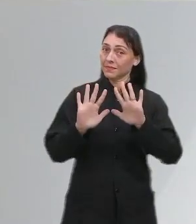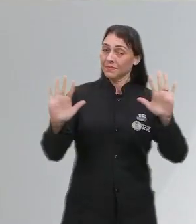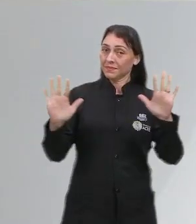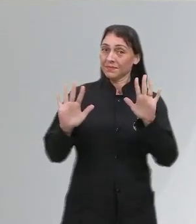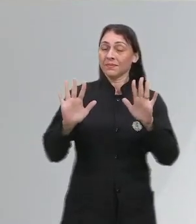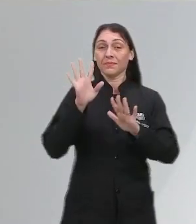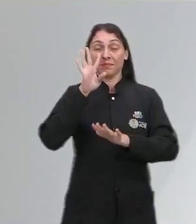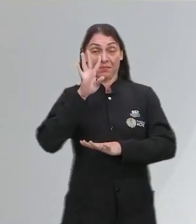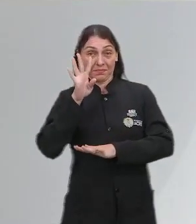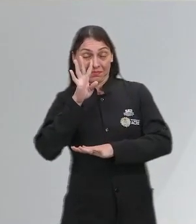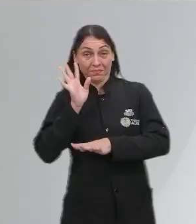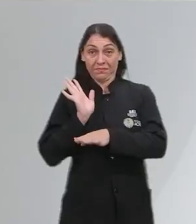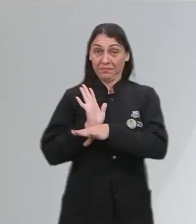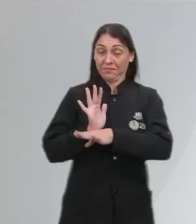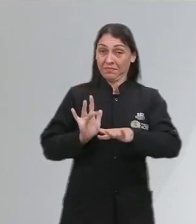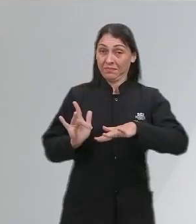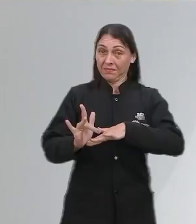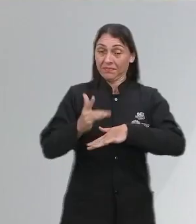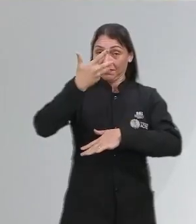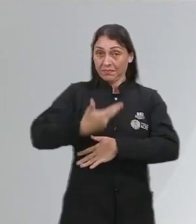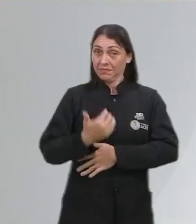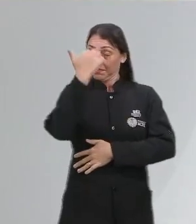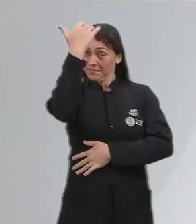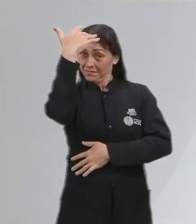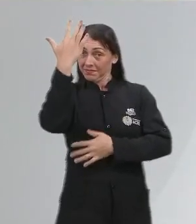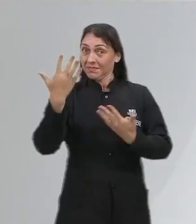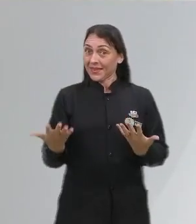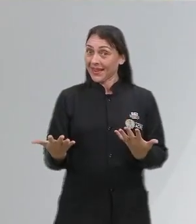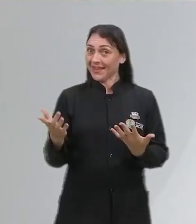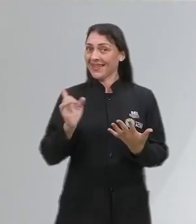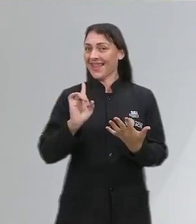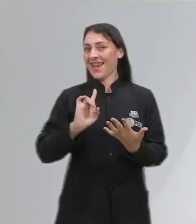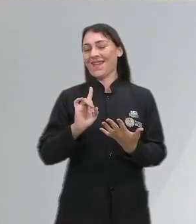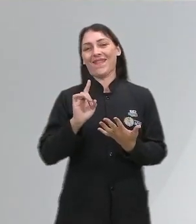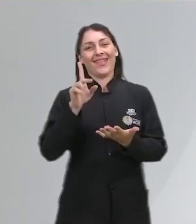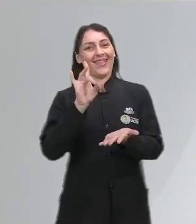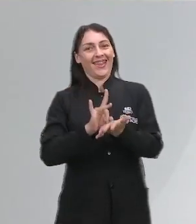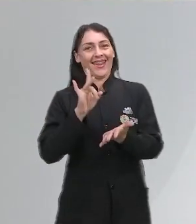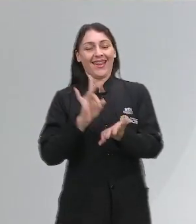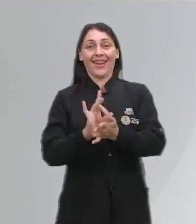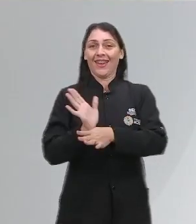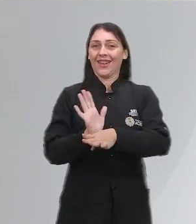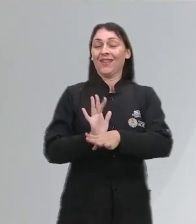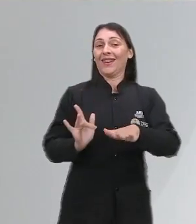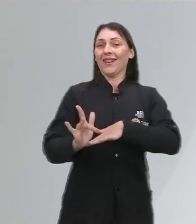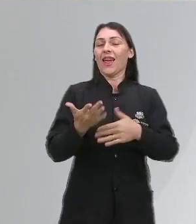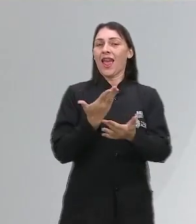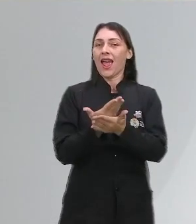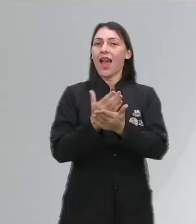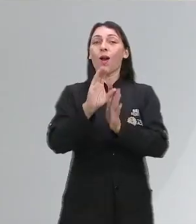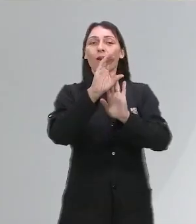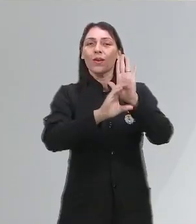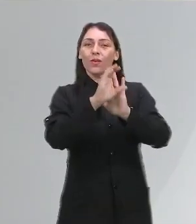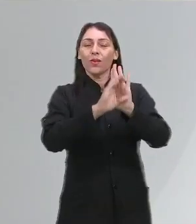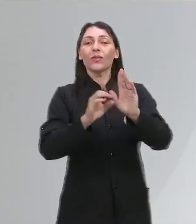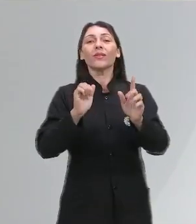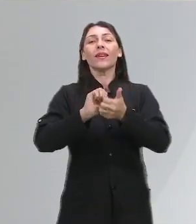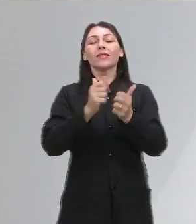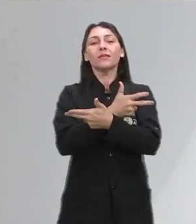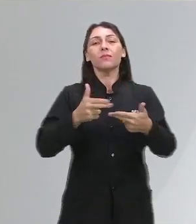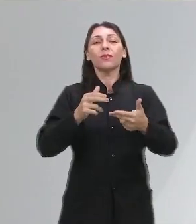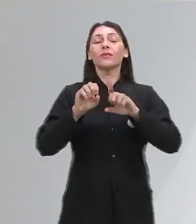aí, galerinha que assiste o meu canal, eu sou o André Vasconcelos e é Pegadinha do Malandro. Não é canal, é aula, é conteúdo, é esporte,